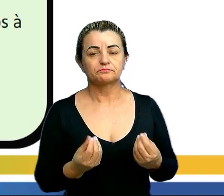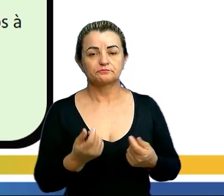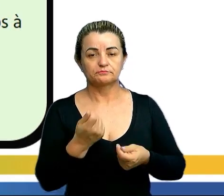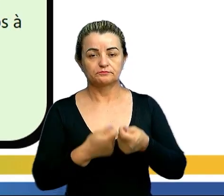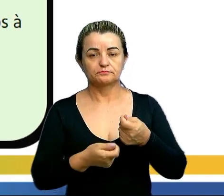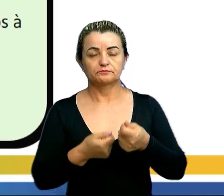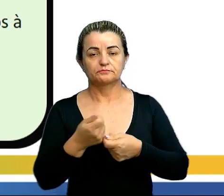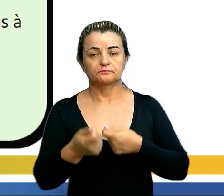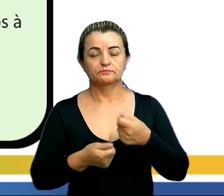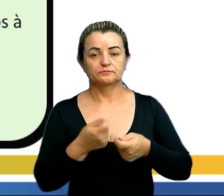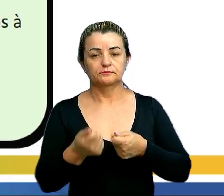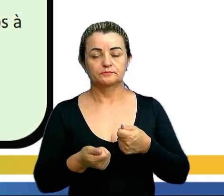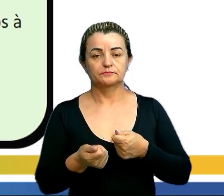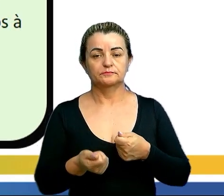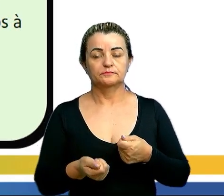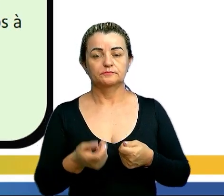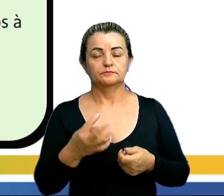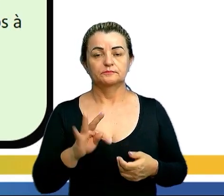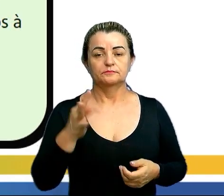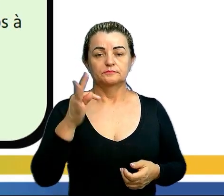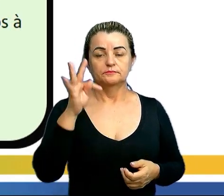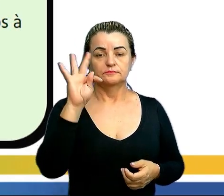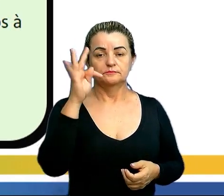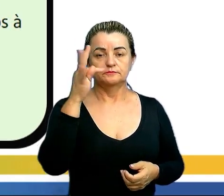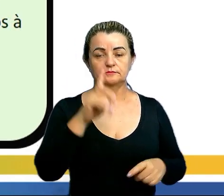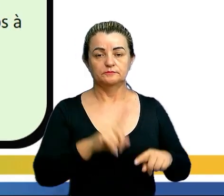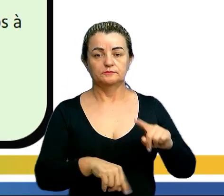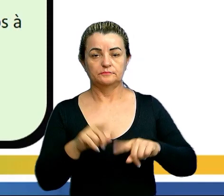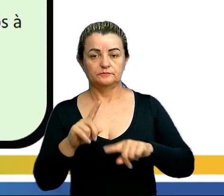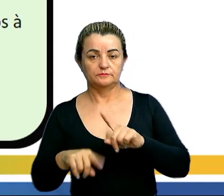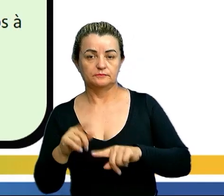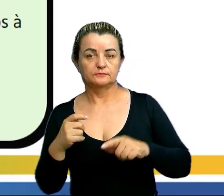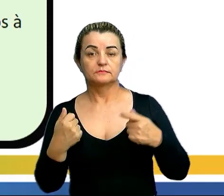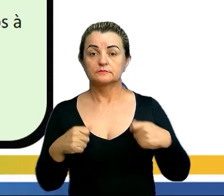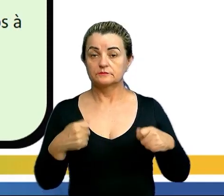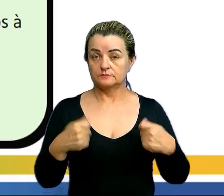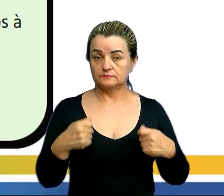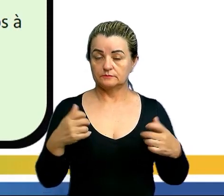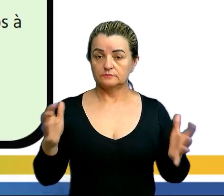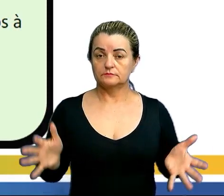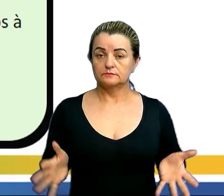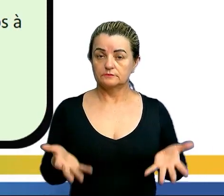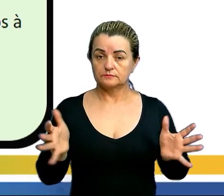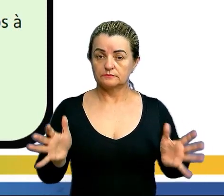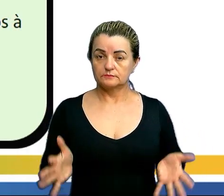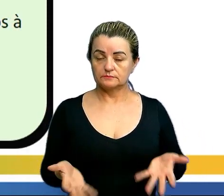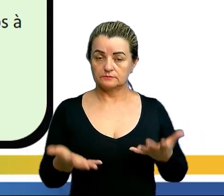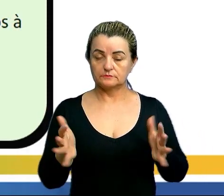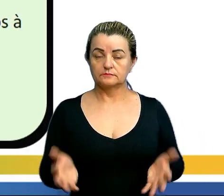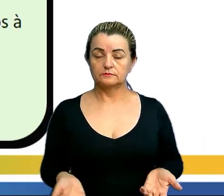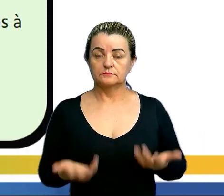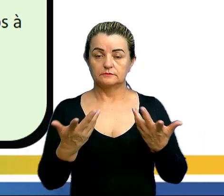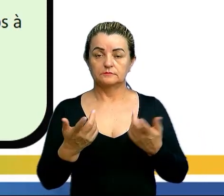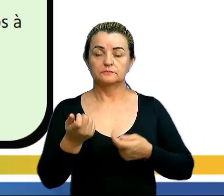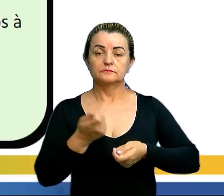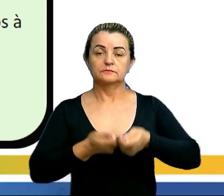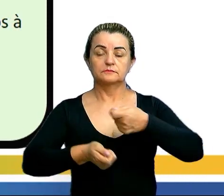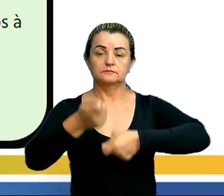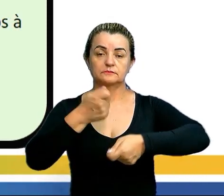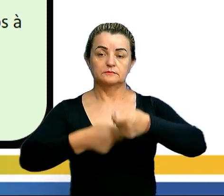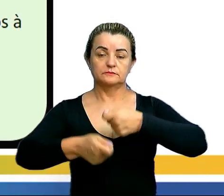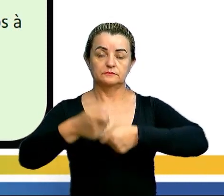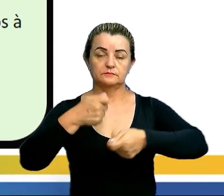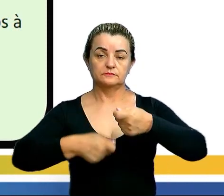recursos, subsídios, tecnologia necessária para promover a restauração dessas economias, a restauração